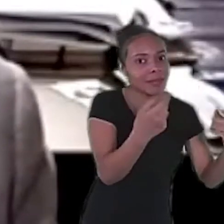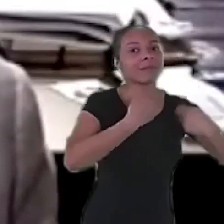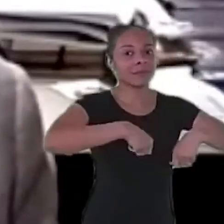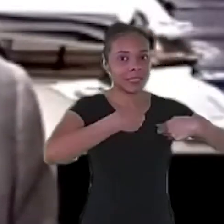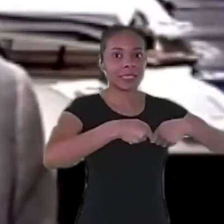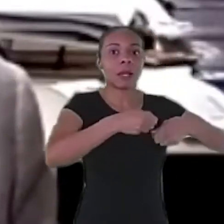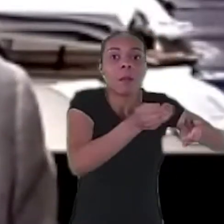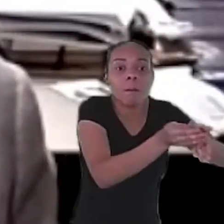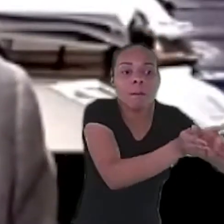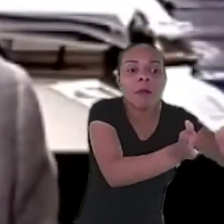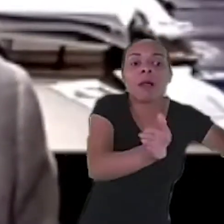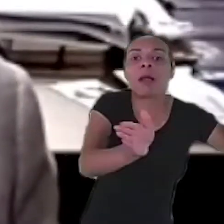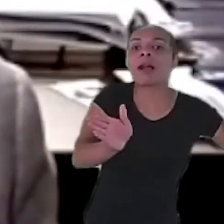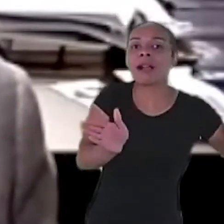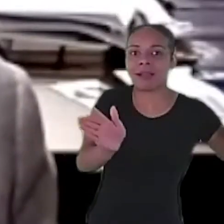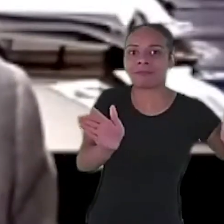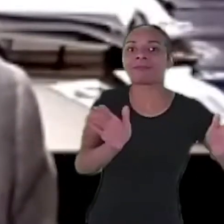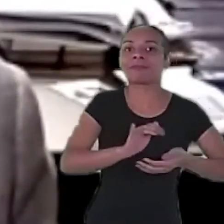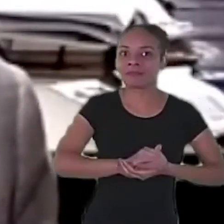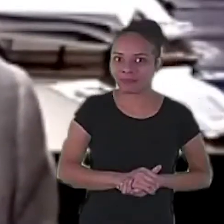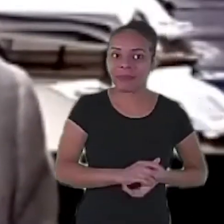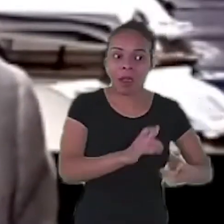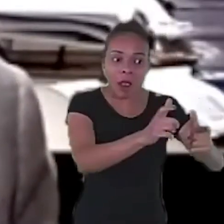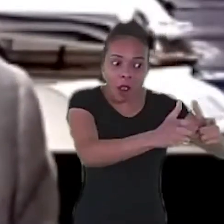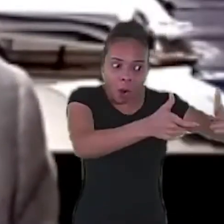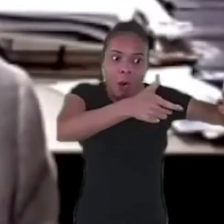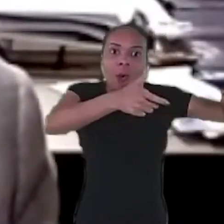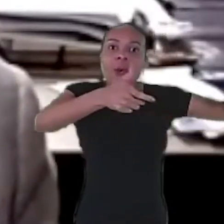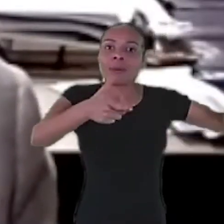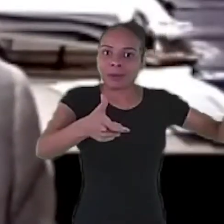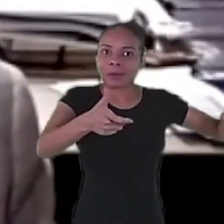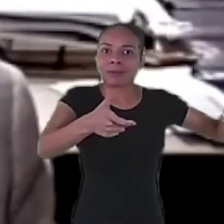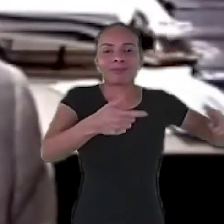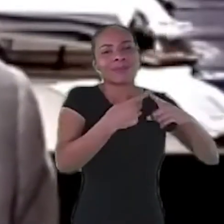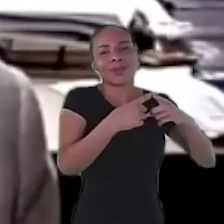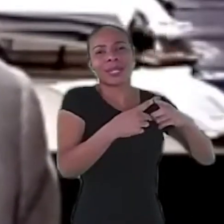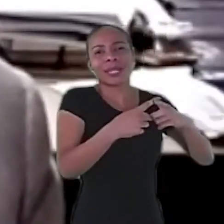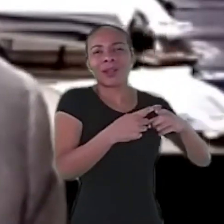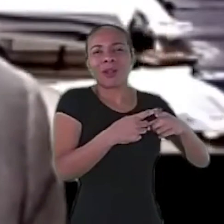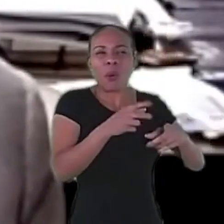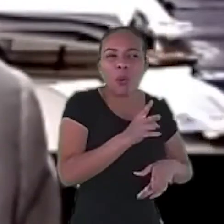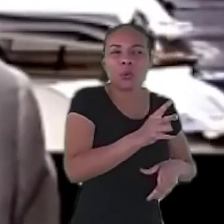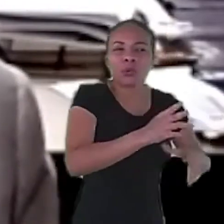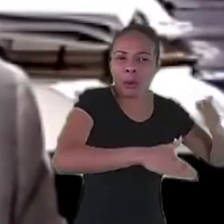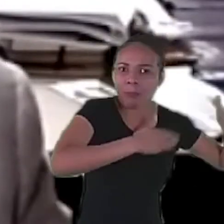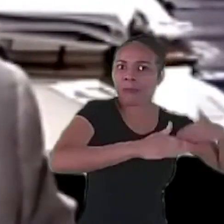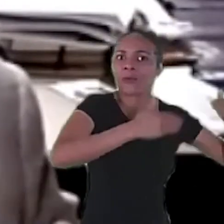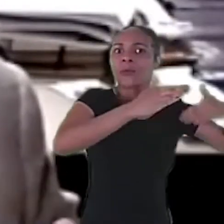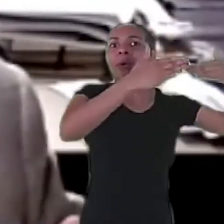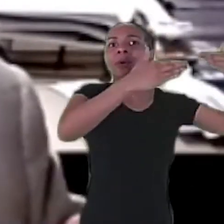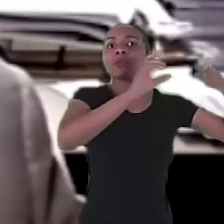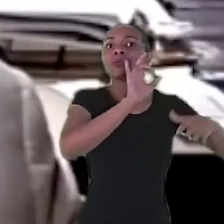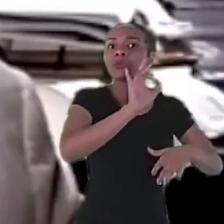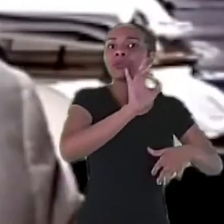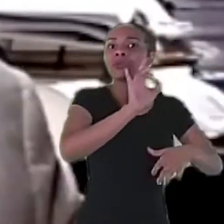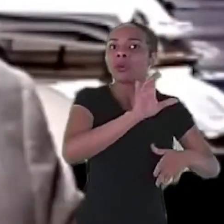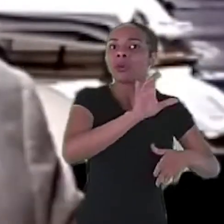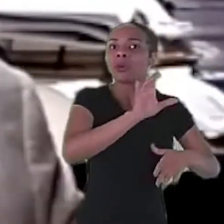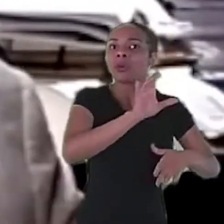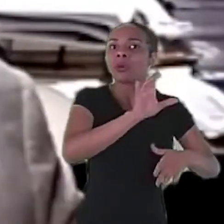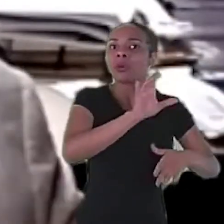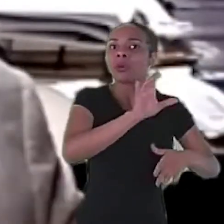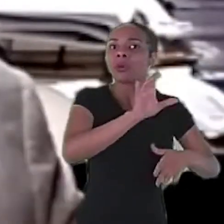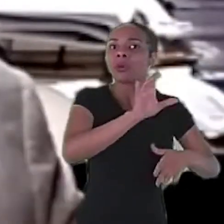para ampliar o mercado interno, porque eles sabem que não é possível continuar crescendo em cima só de exportações. Então, a ocupação